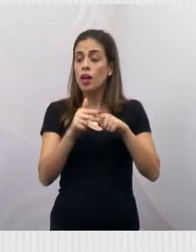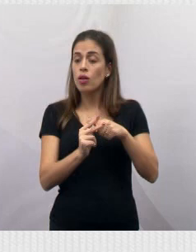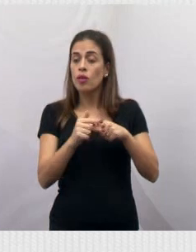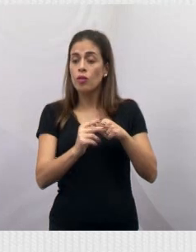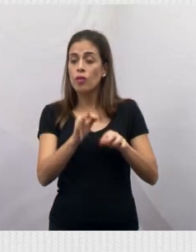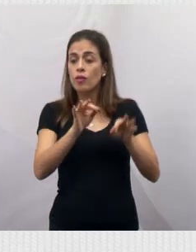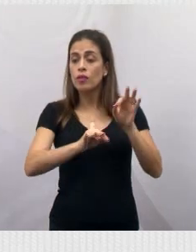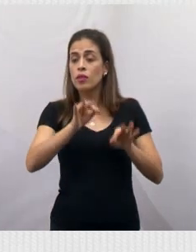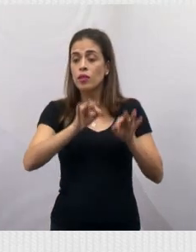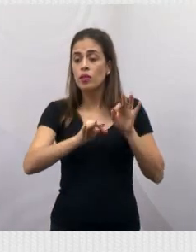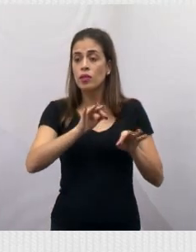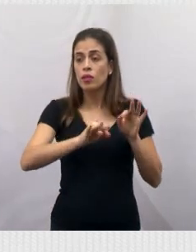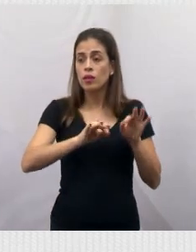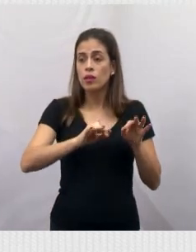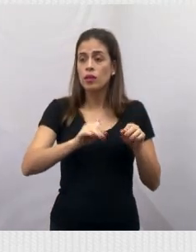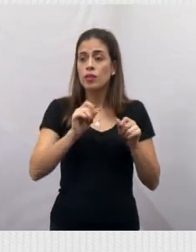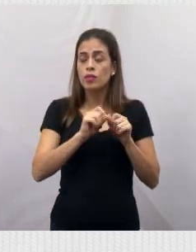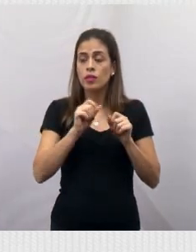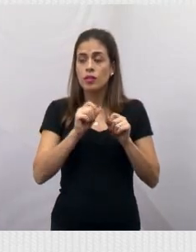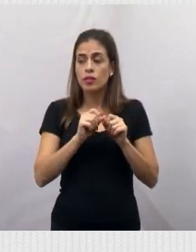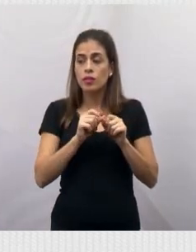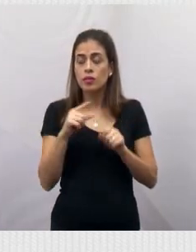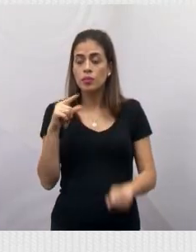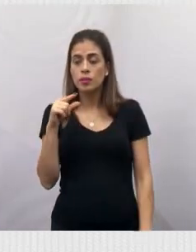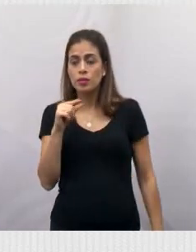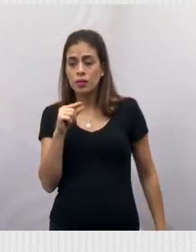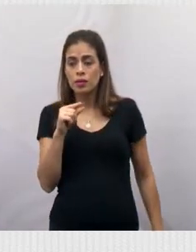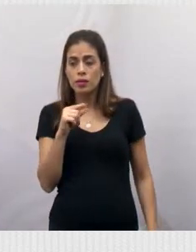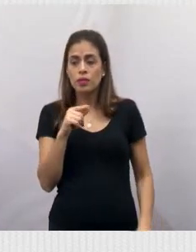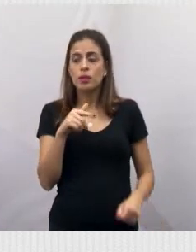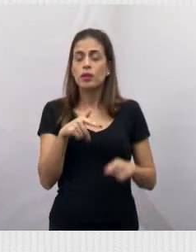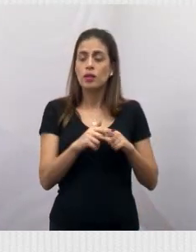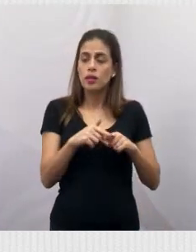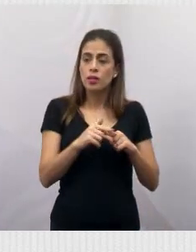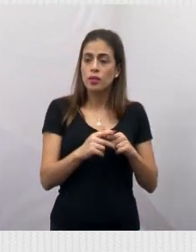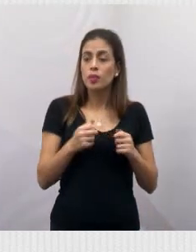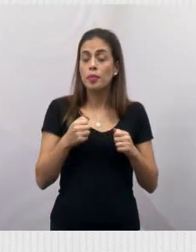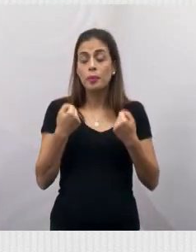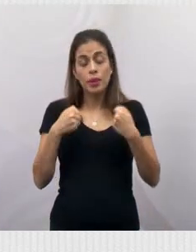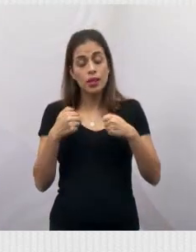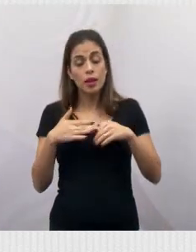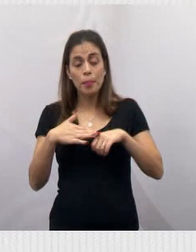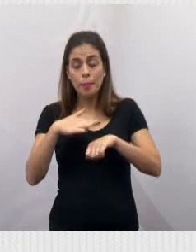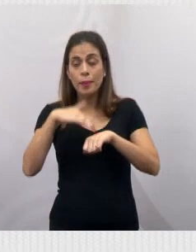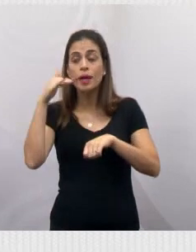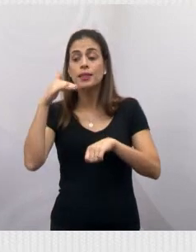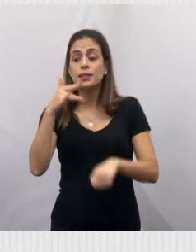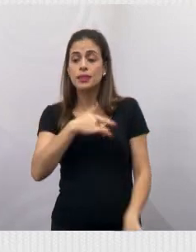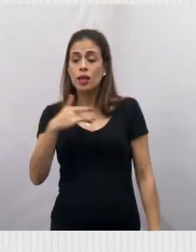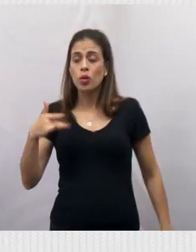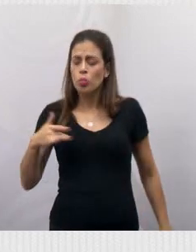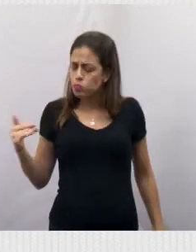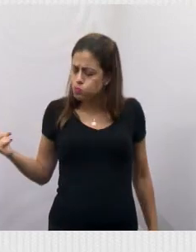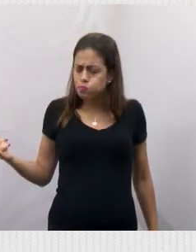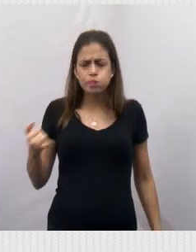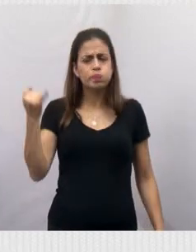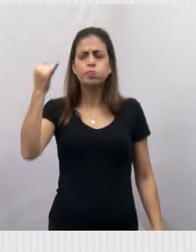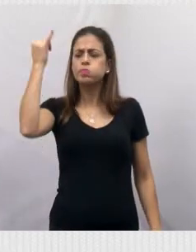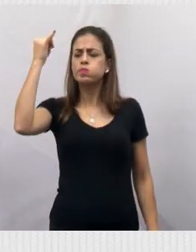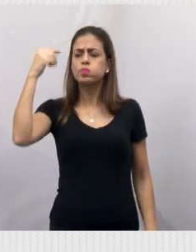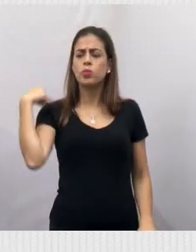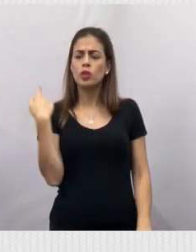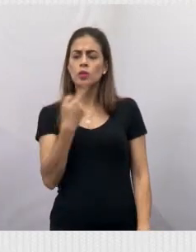reforma, e eles estão fazendo uma pequena reforma, mas precisa de muito mais. A saúde é prioridade, a gente precisa estar sempre